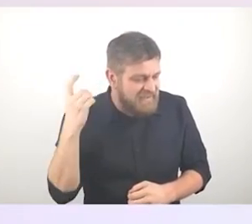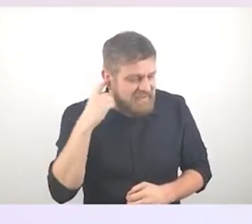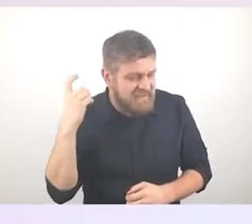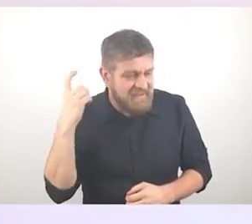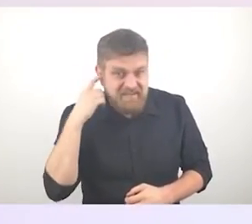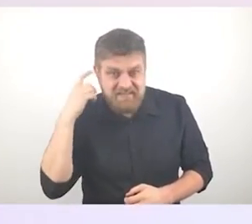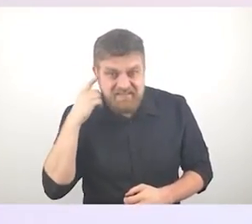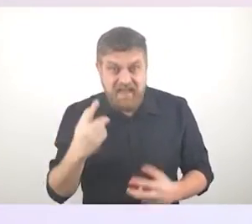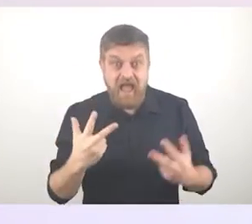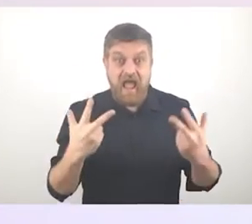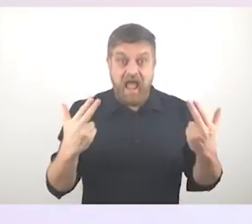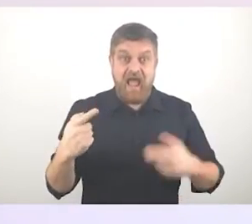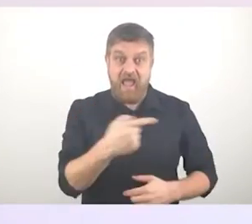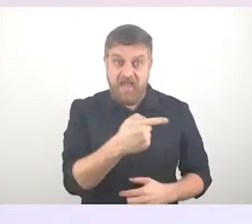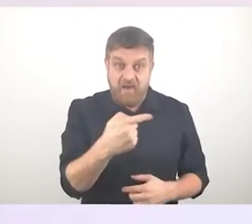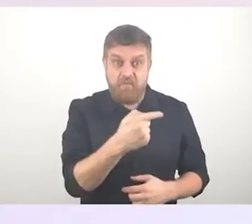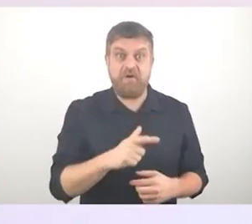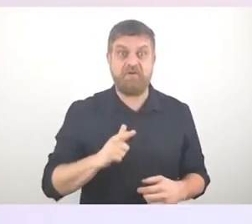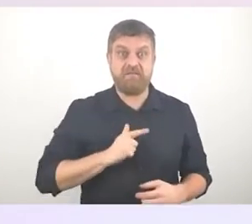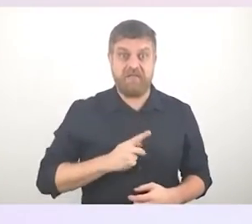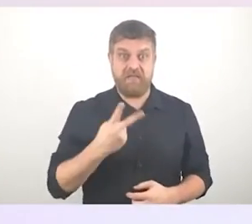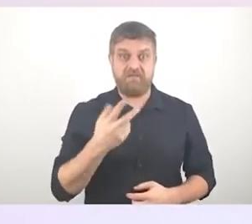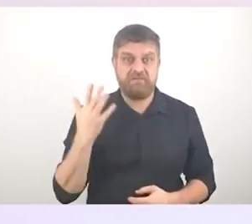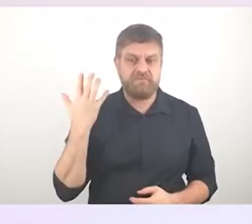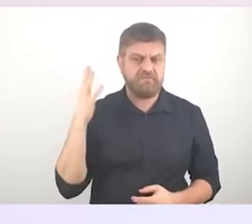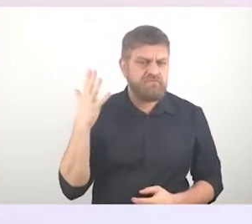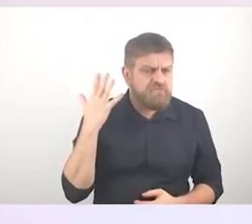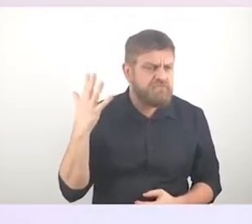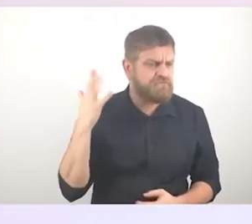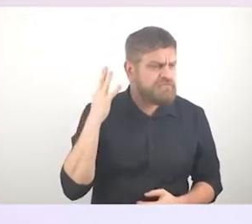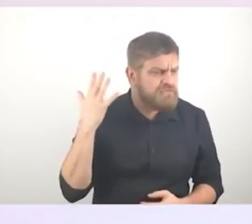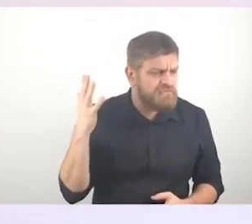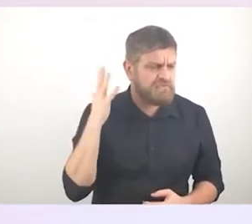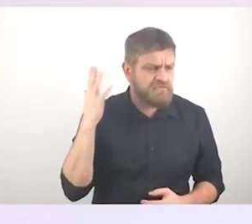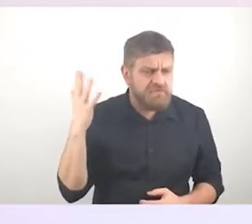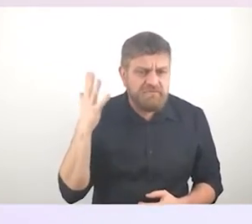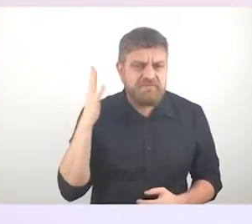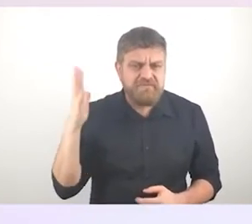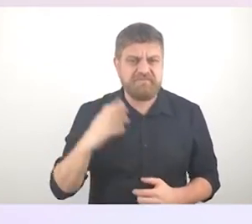E aí faz a mesma coisa do outro lado. Então você vai ter dois chocalhos